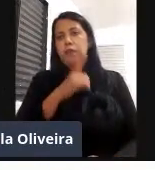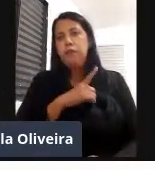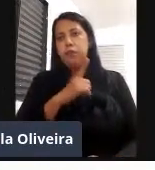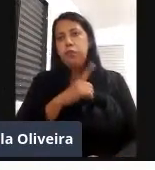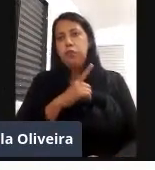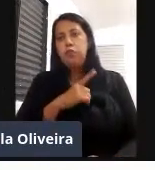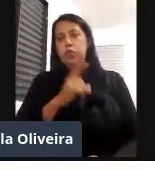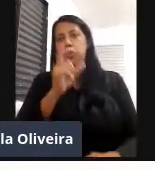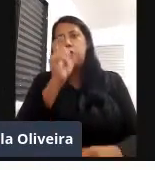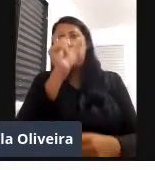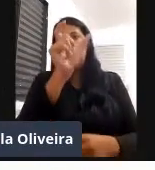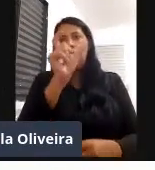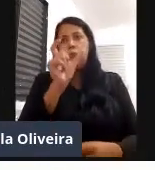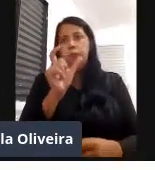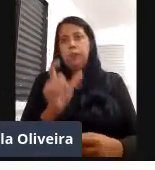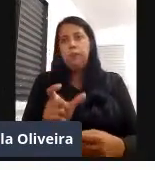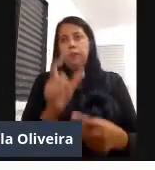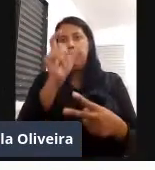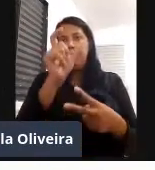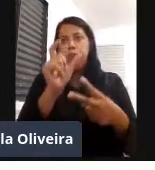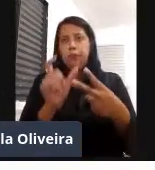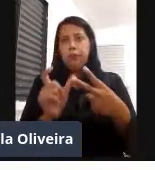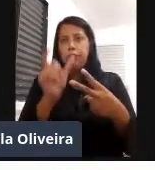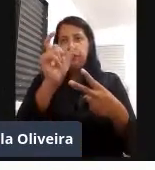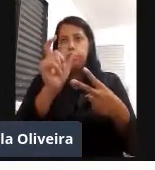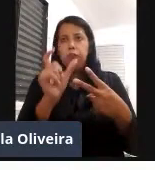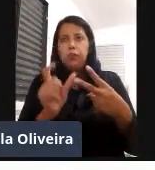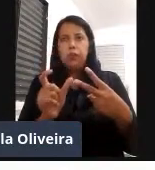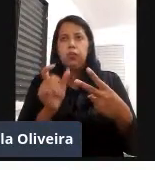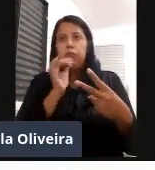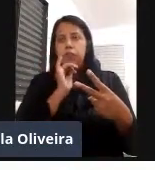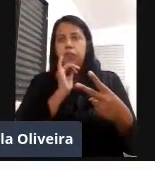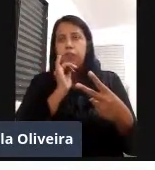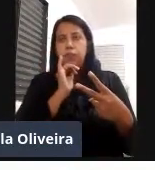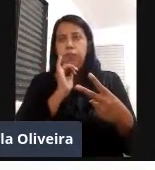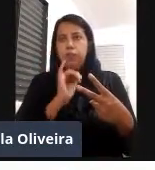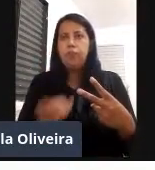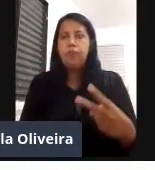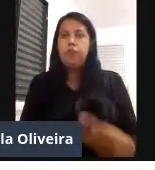palavras-chave, né? No meu exemplo que eu dei para vocês, eu vou ter...